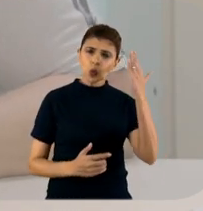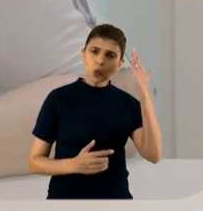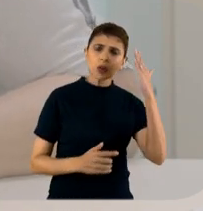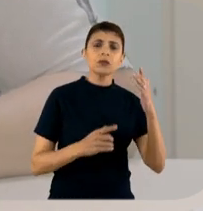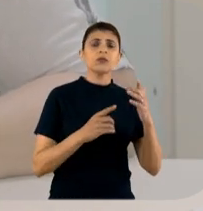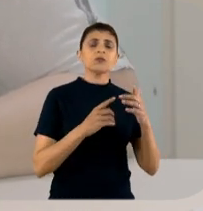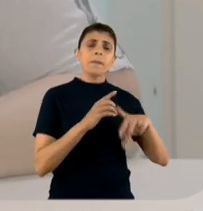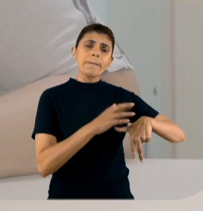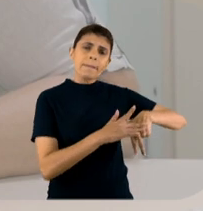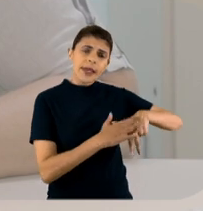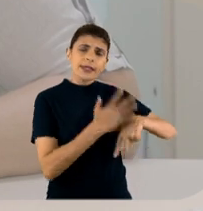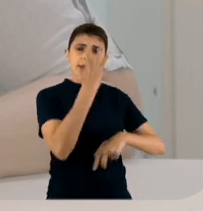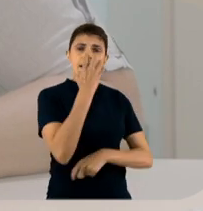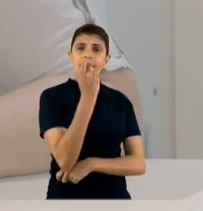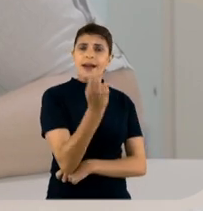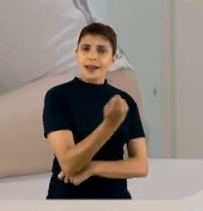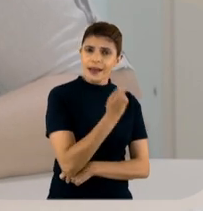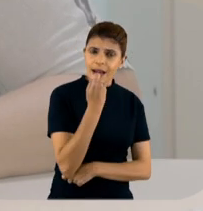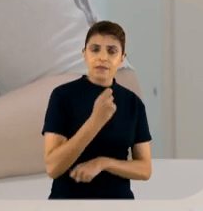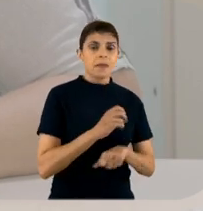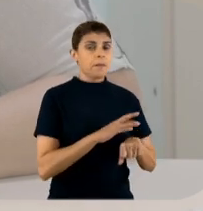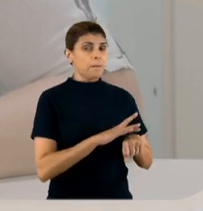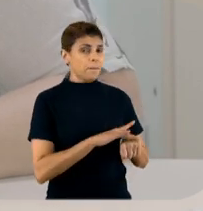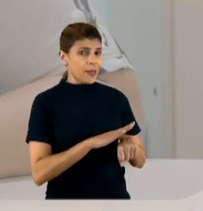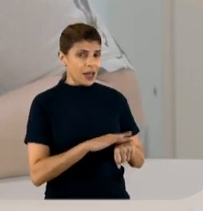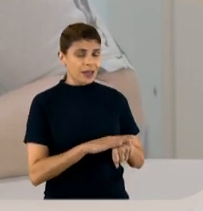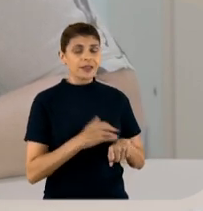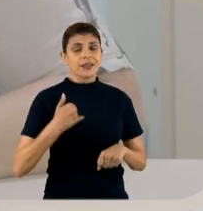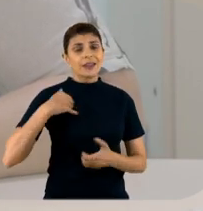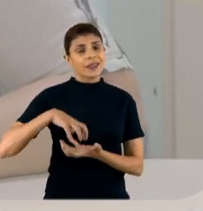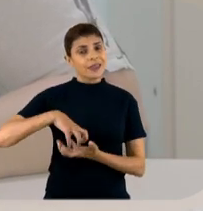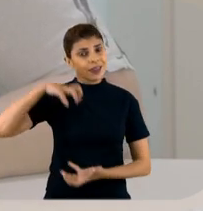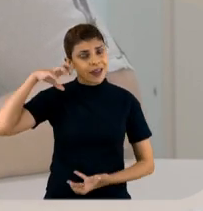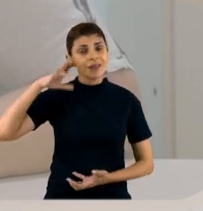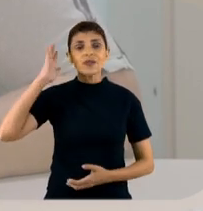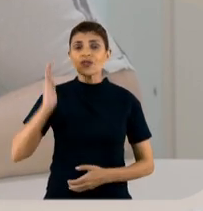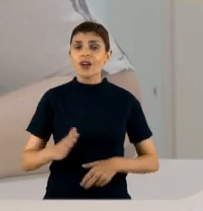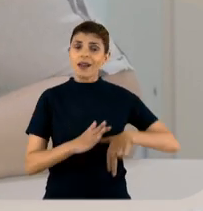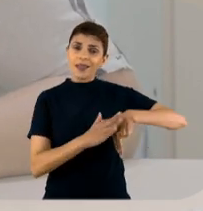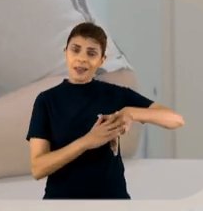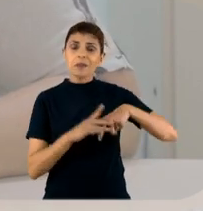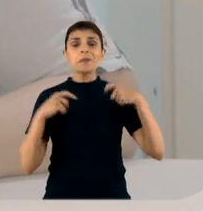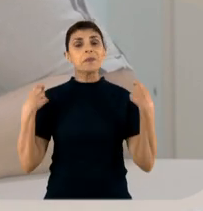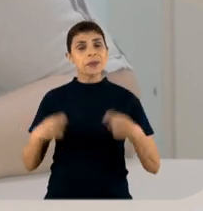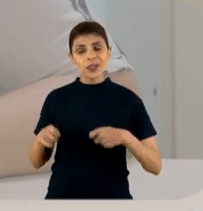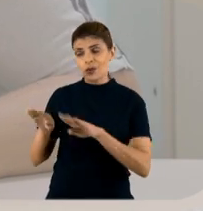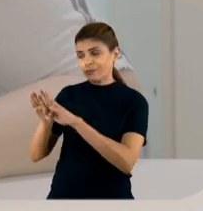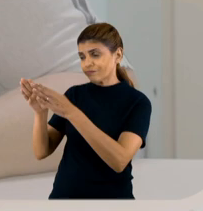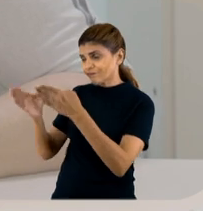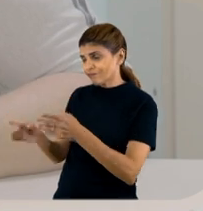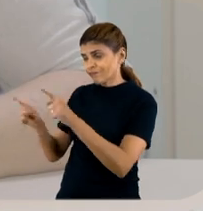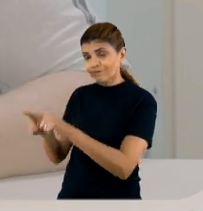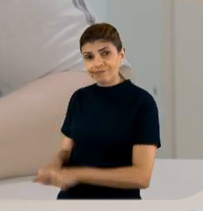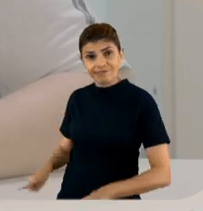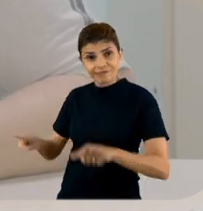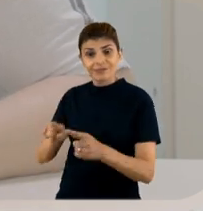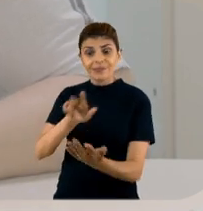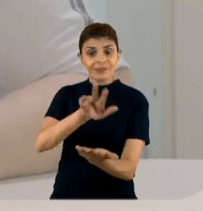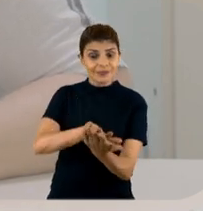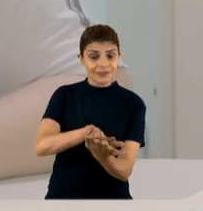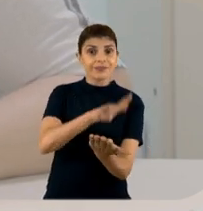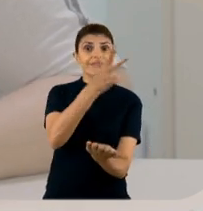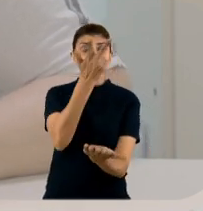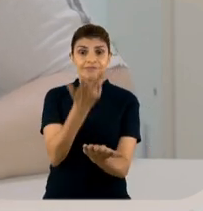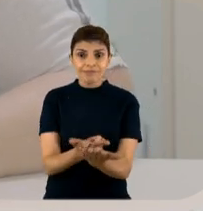sucesso aqui em pacientes muito graves pacientes mais velhos que chegaram a precisar de diálise que foram pronados e que já foram para